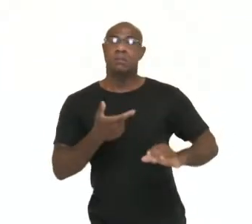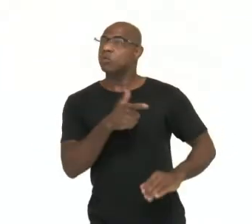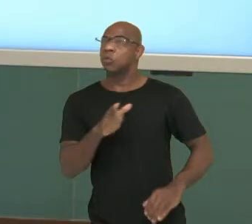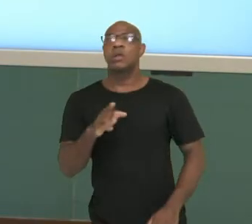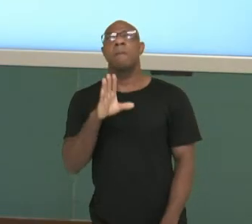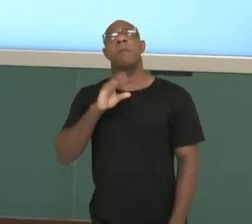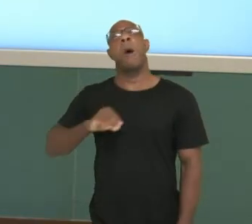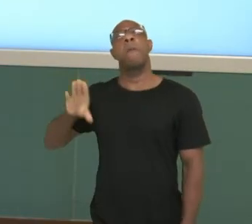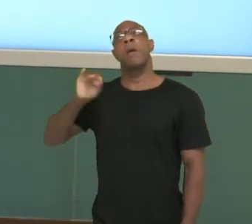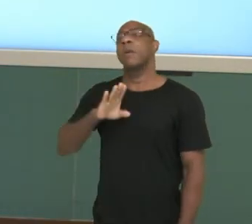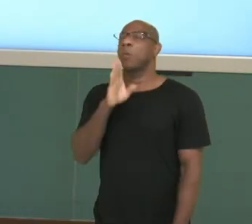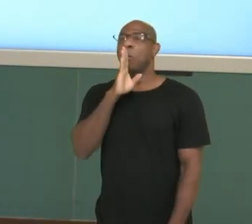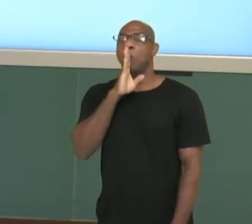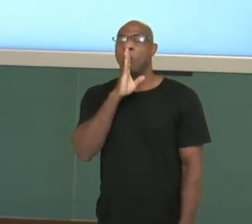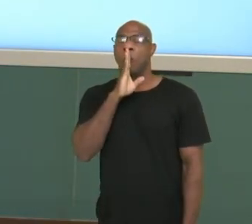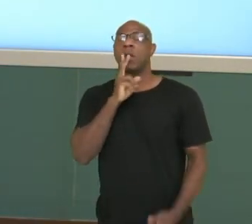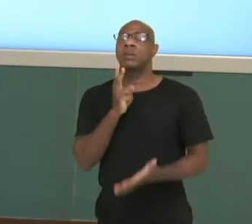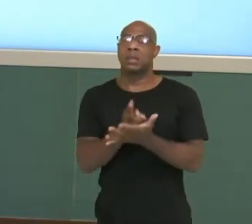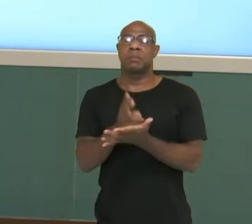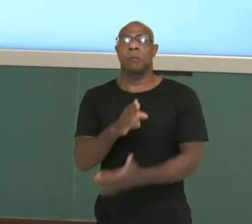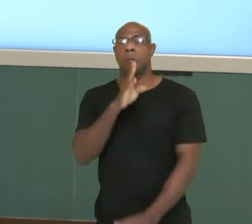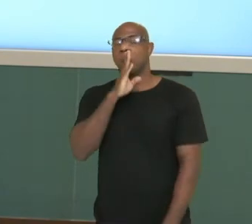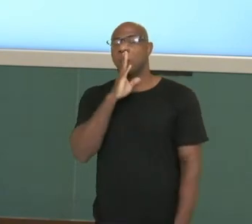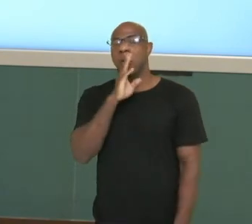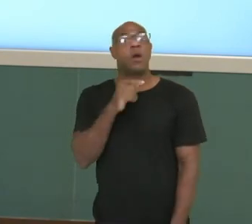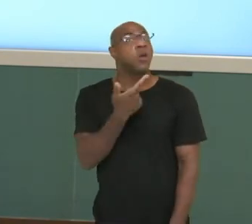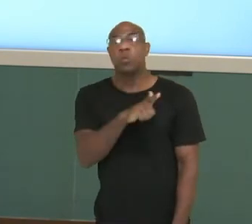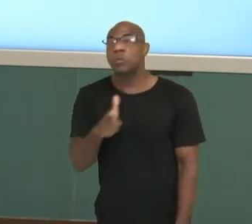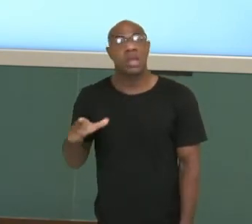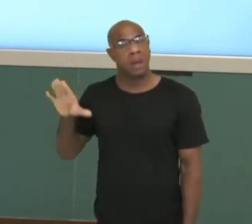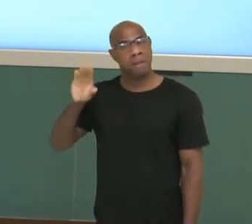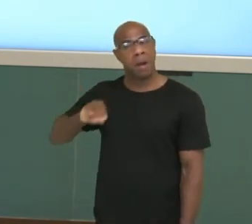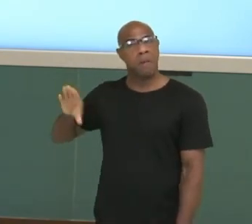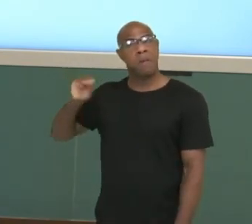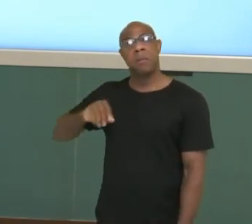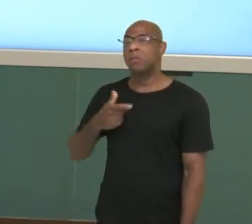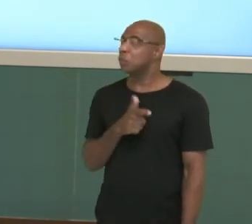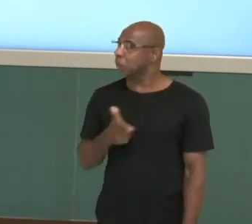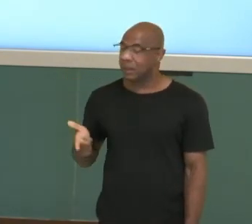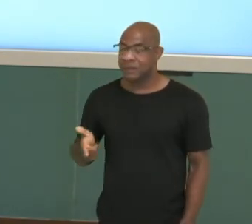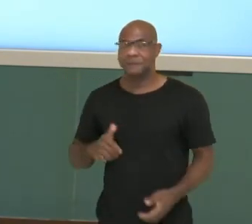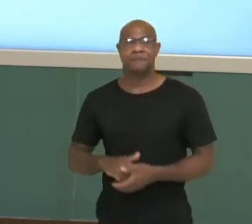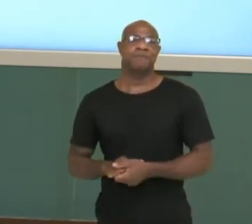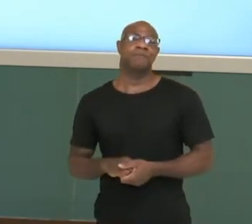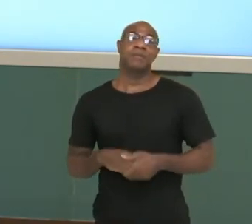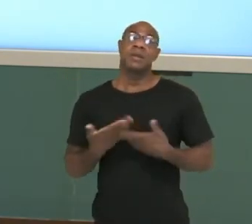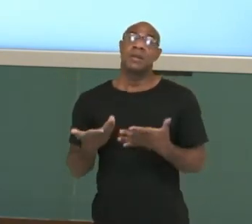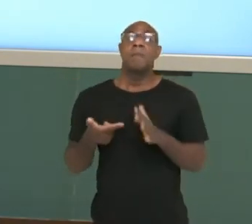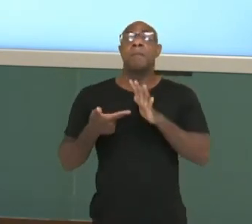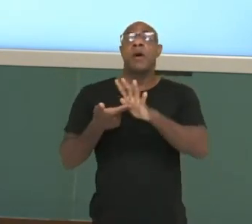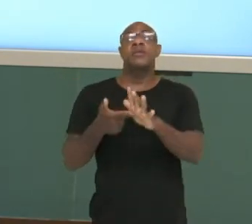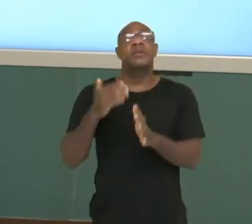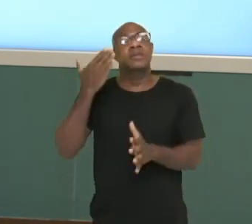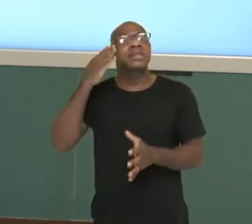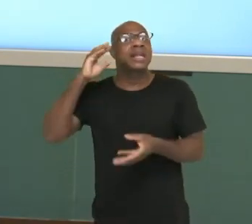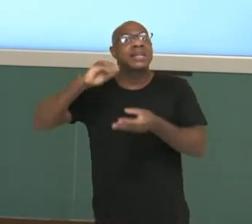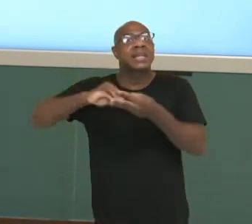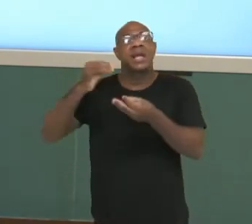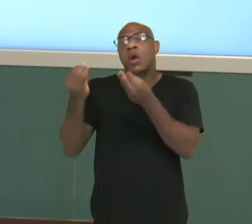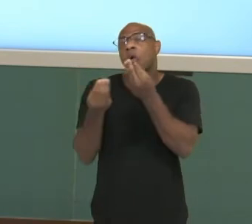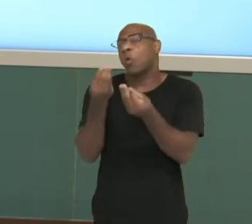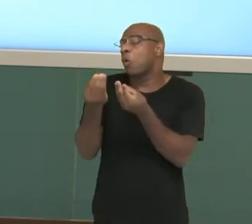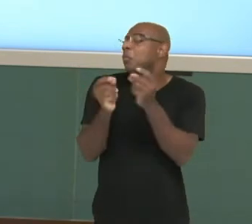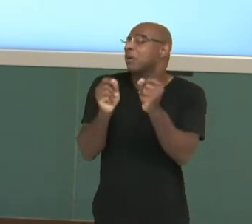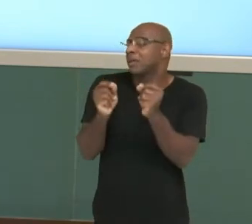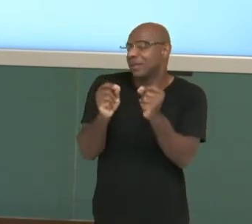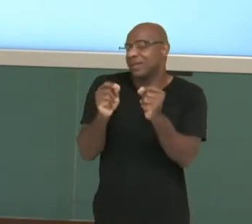não fala, ele expressa e ele mostra aquilo que ele quer falar, ele se faz entender somente com movimentos.